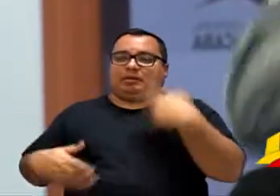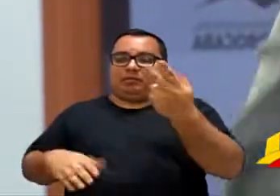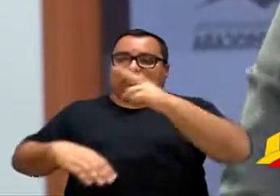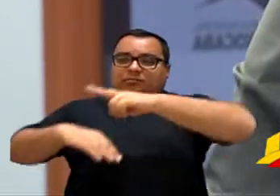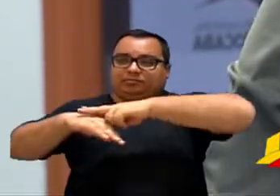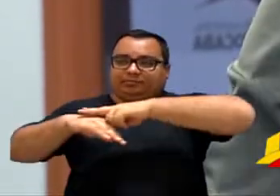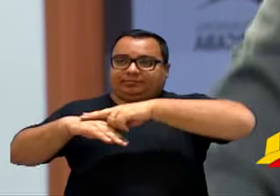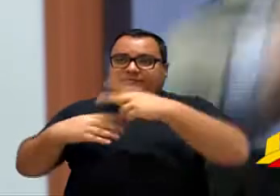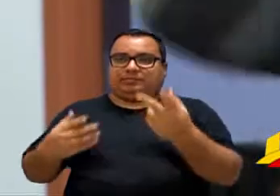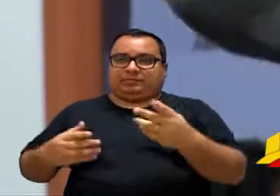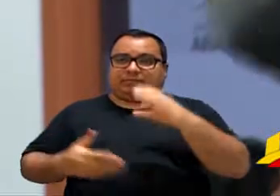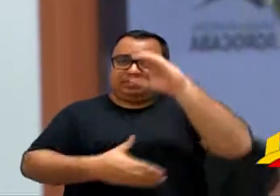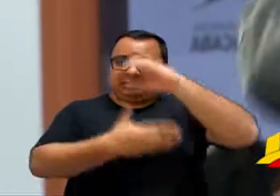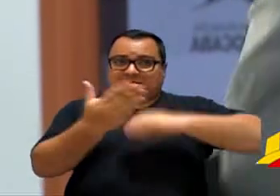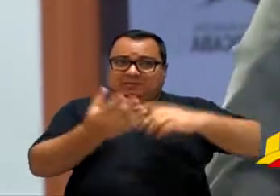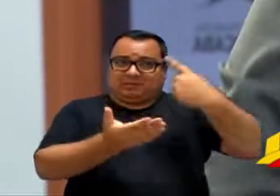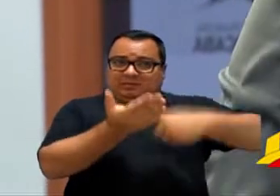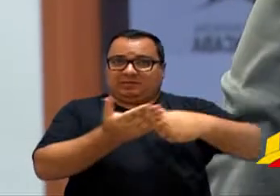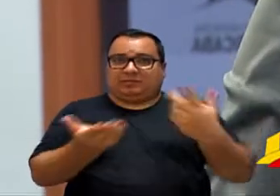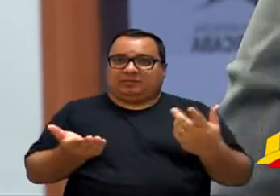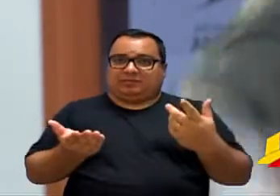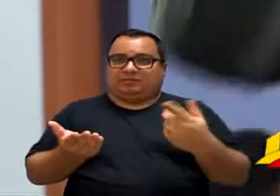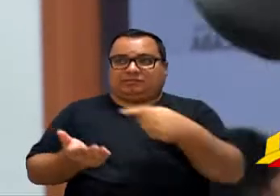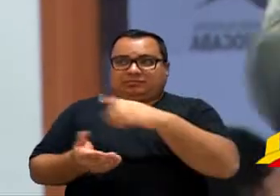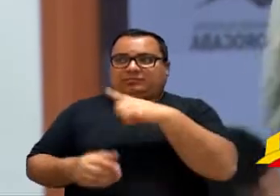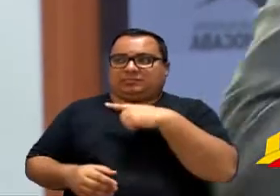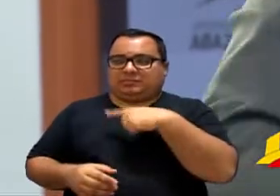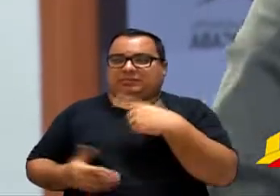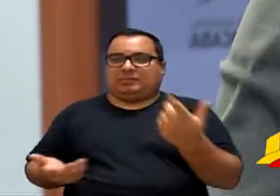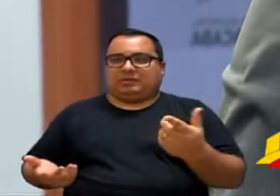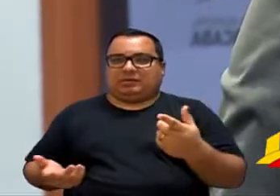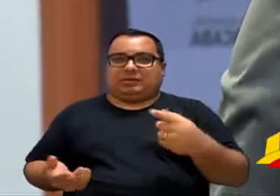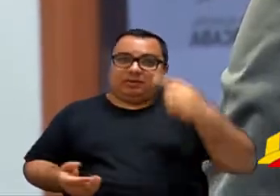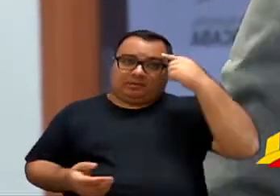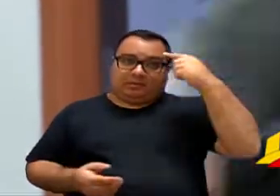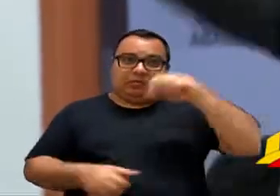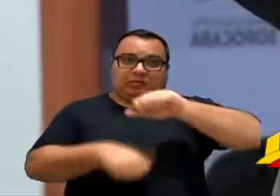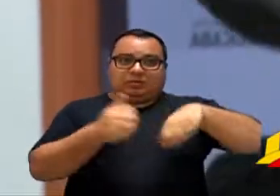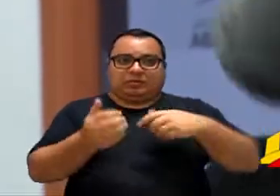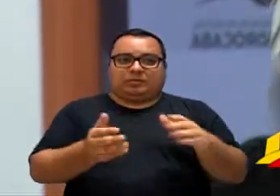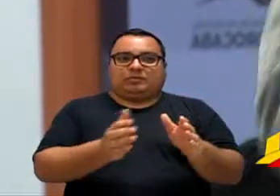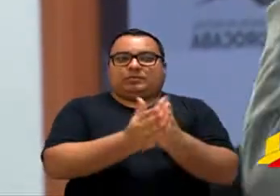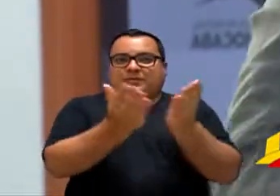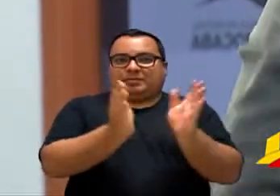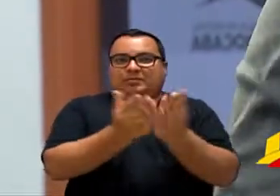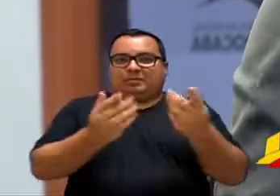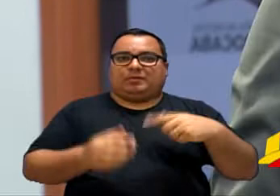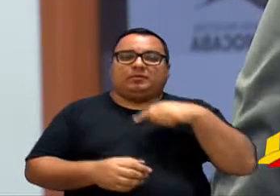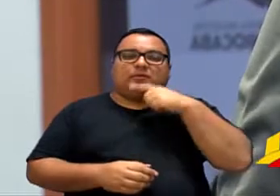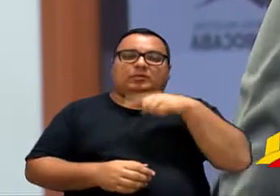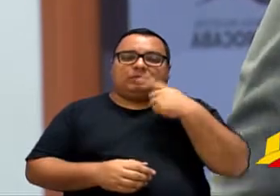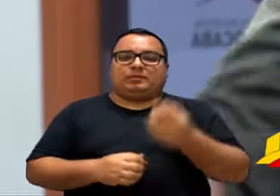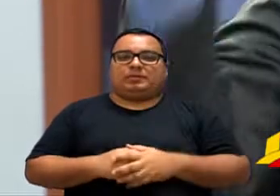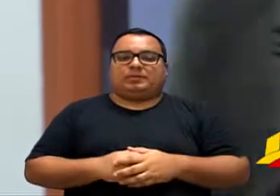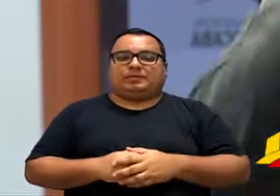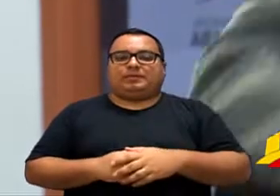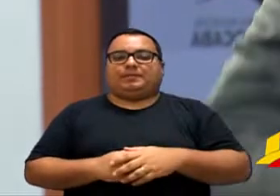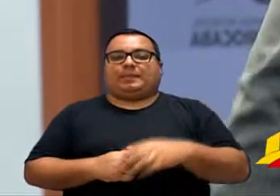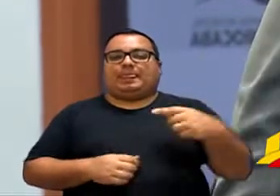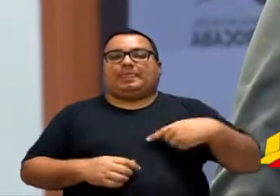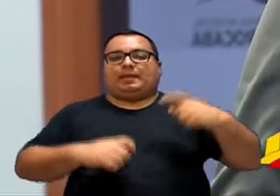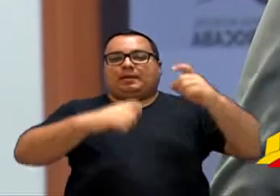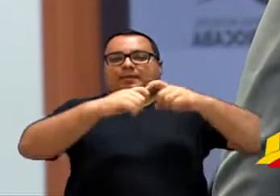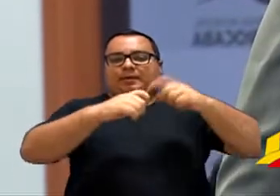tendo convênio imagina o pobre que não tem convênio que o pa também tá lotado Tô tendo reclamação dos pênaltados esse